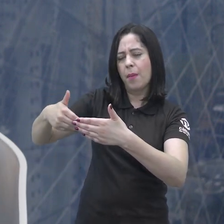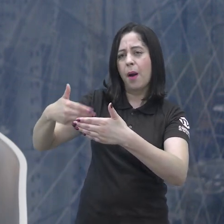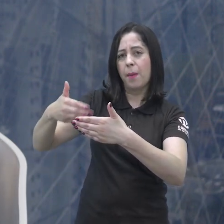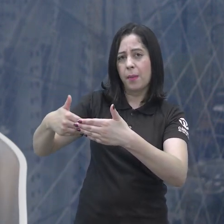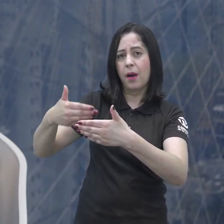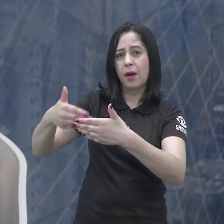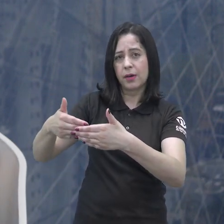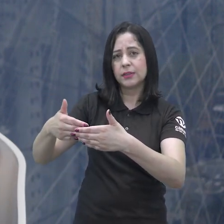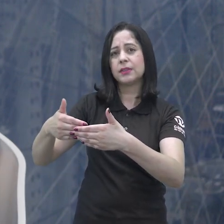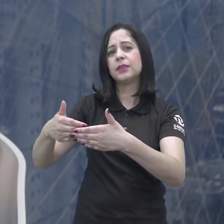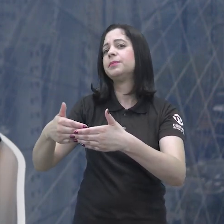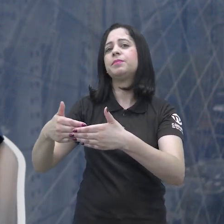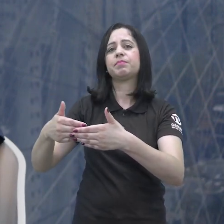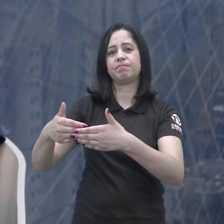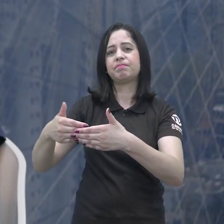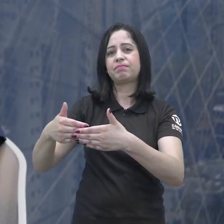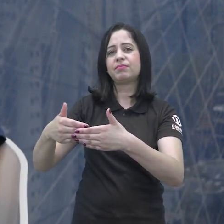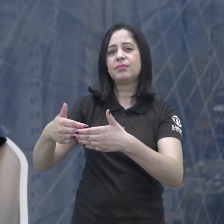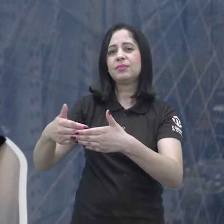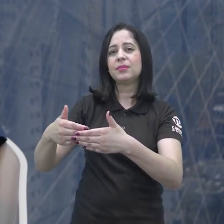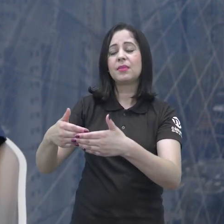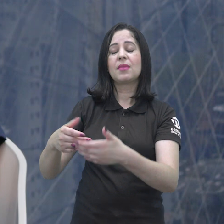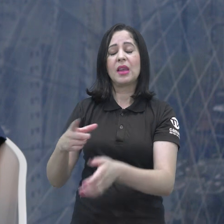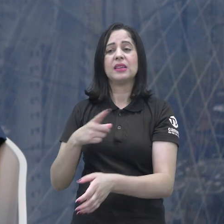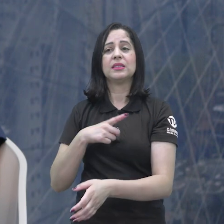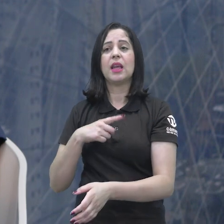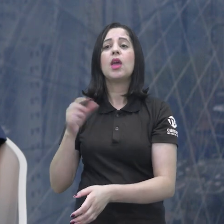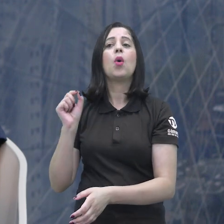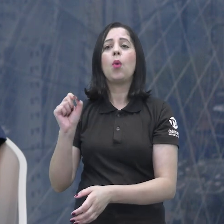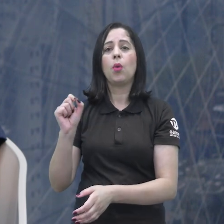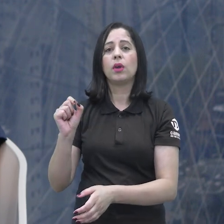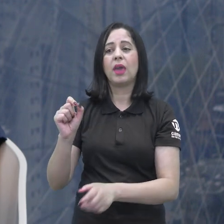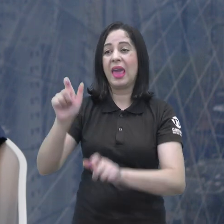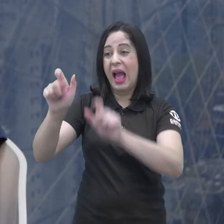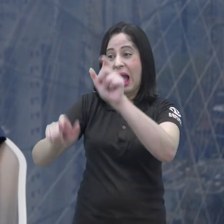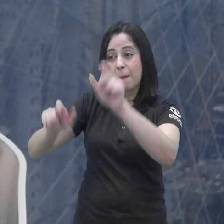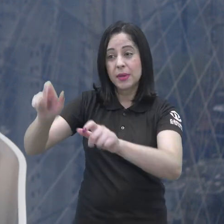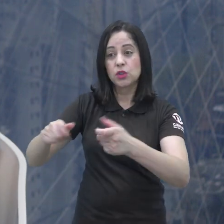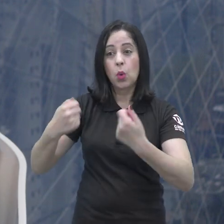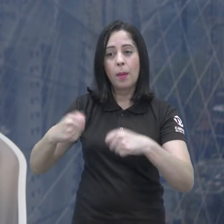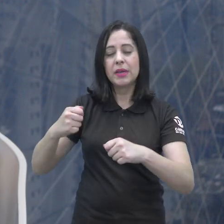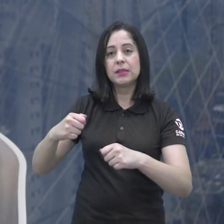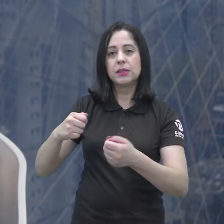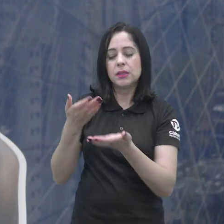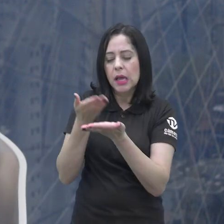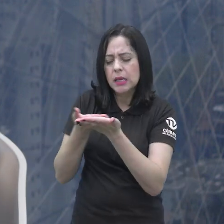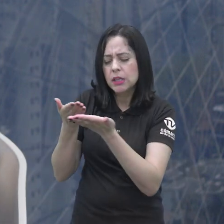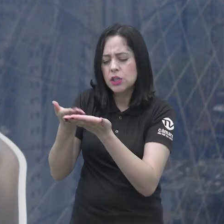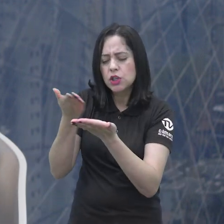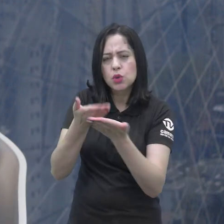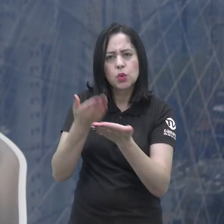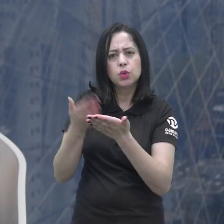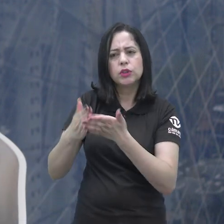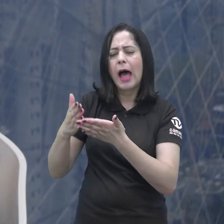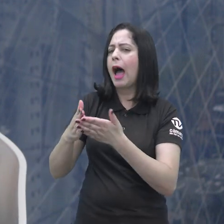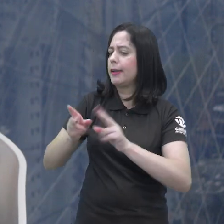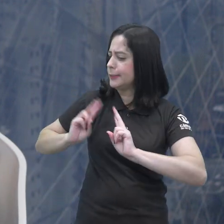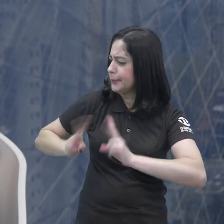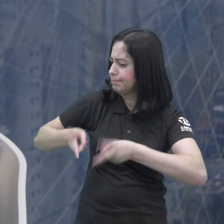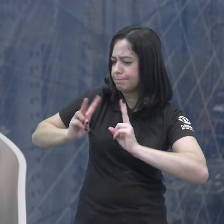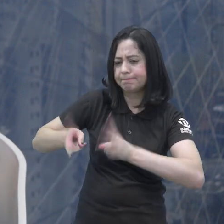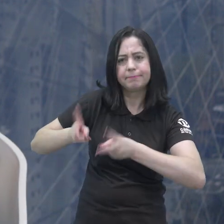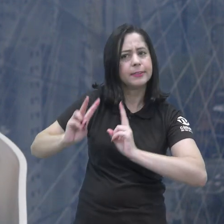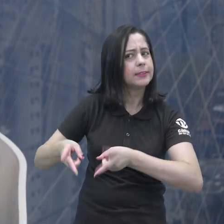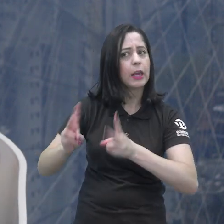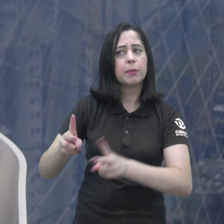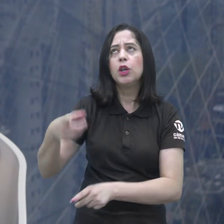de forma diferente, que hoje a gente chama de lifelong learning. O que é isso? Eu aprender por toda a vida. Significa